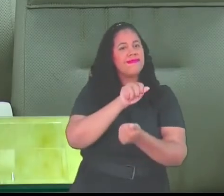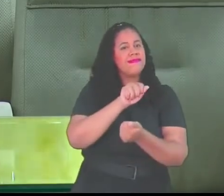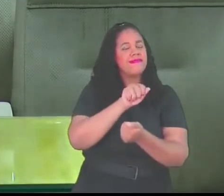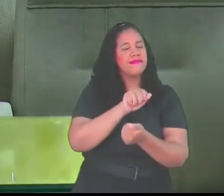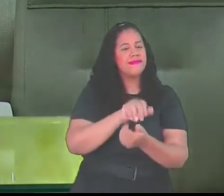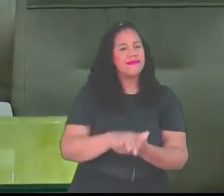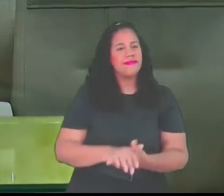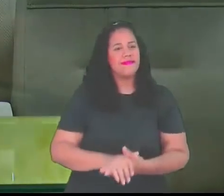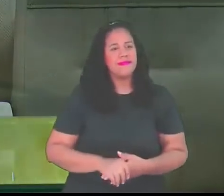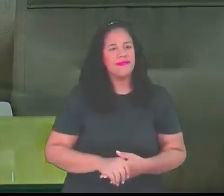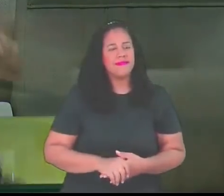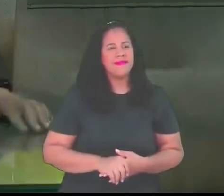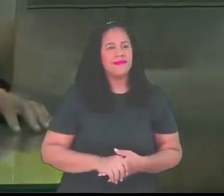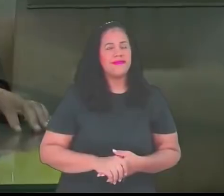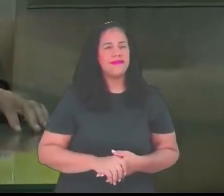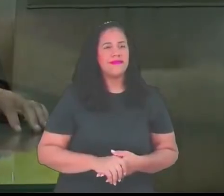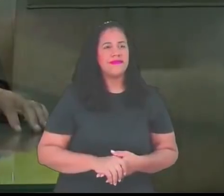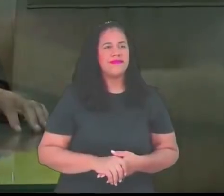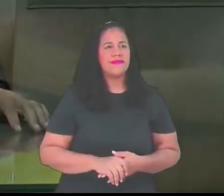terra.